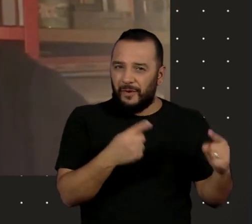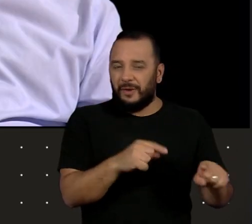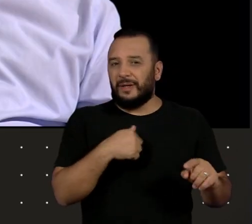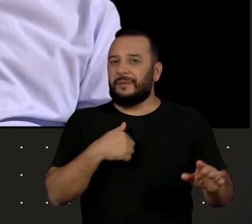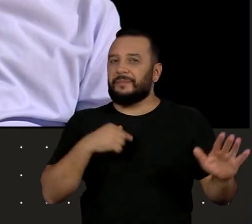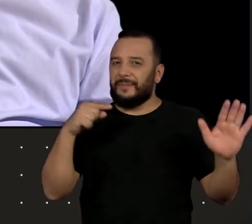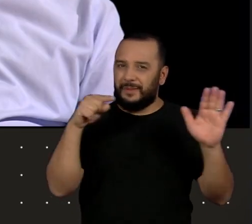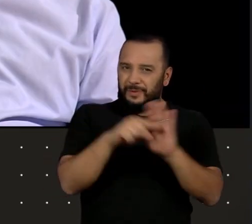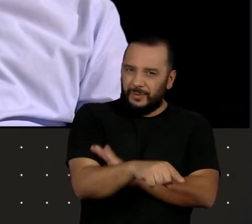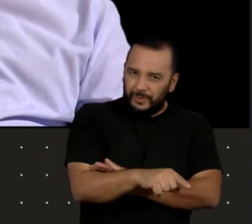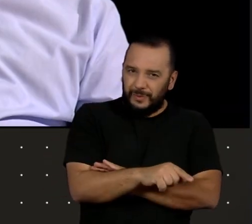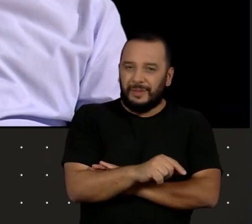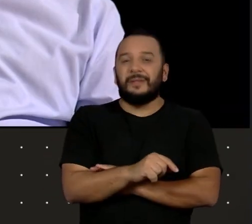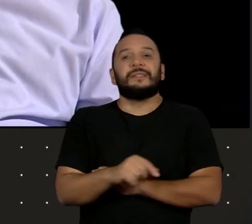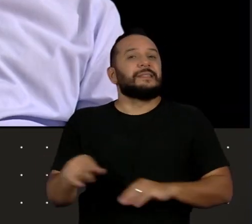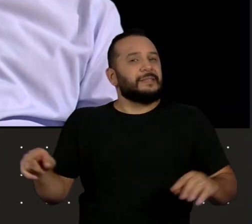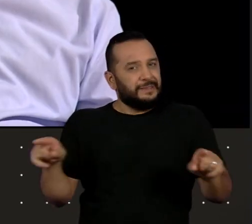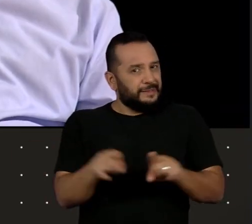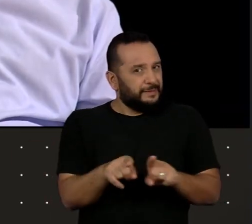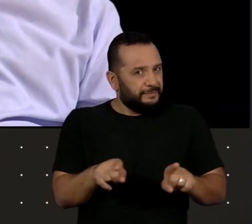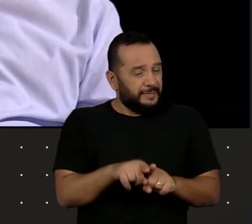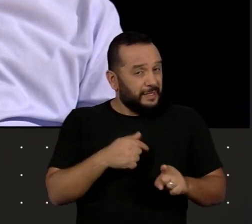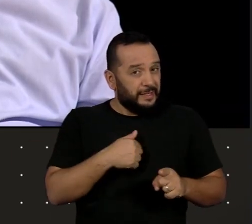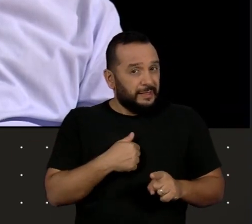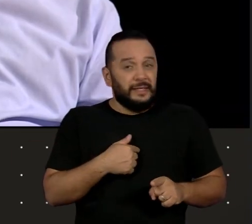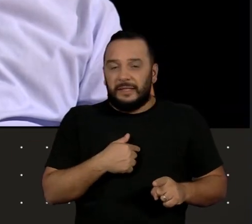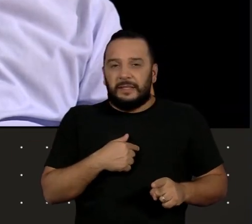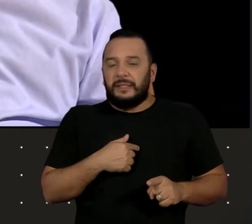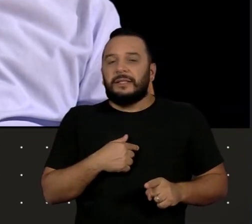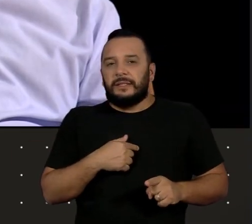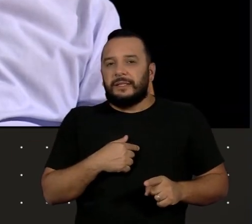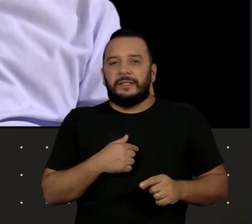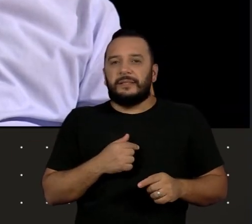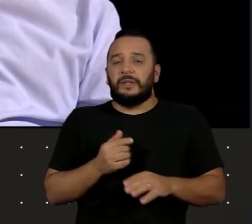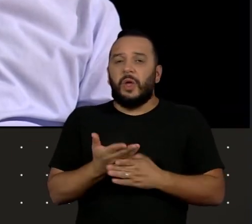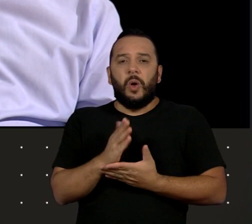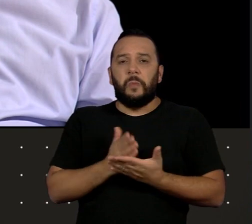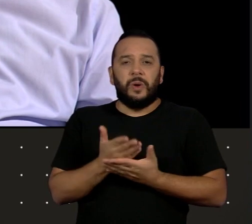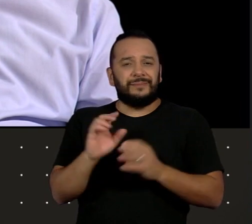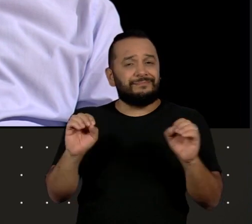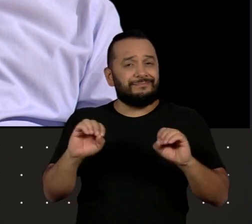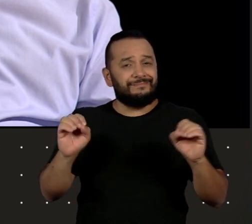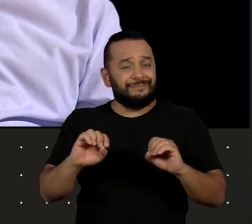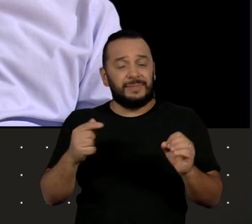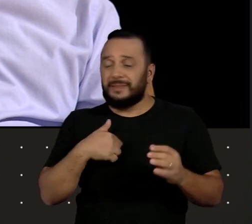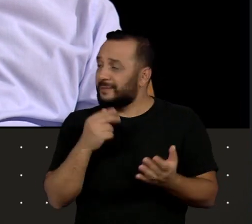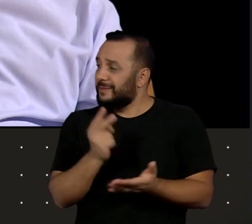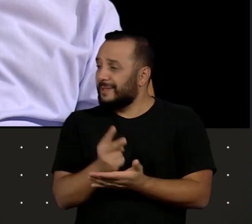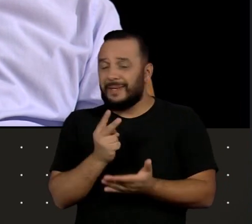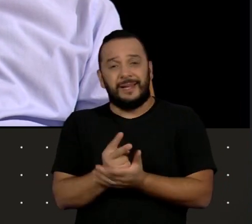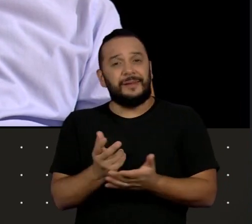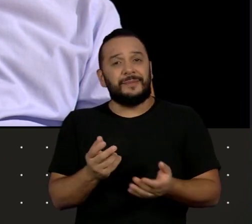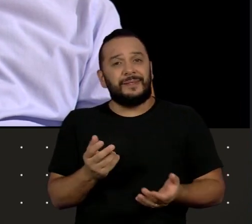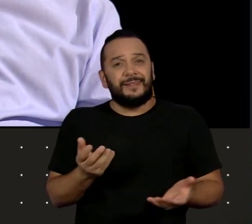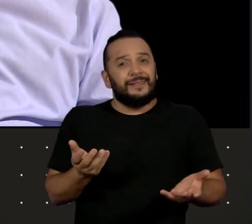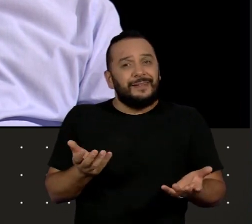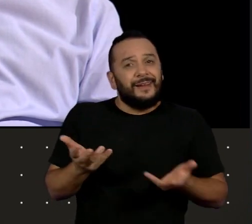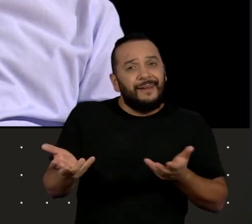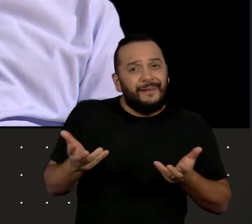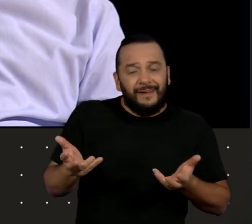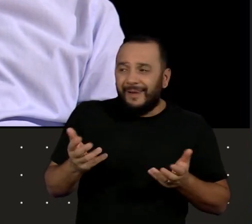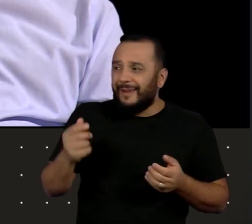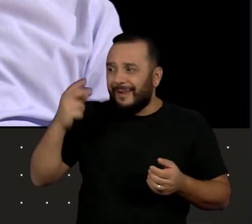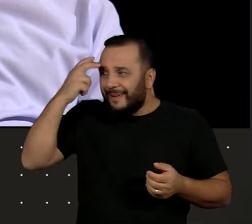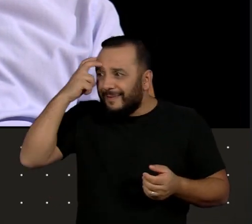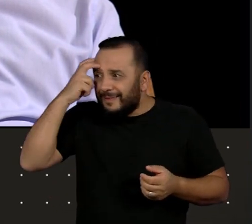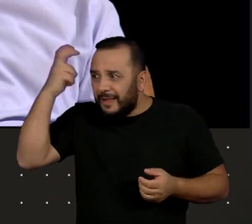questiona, ele não se acomoda com nada, então tá sempre buscando, sempre tem um jogo